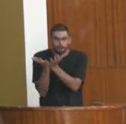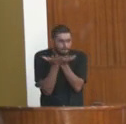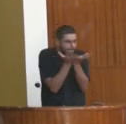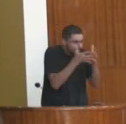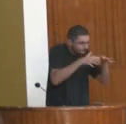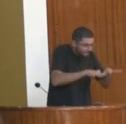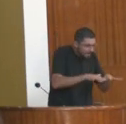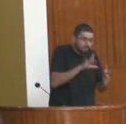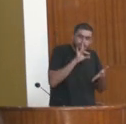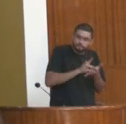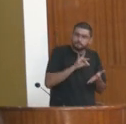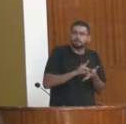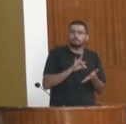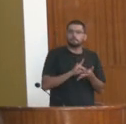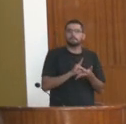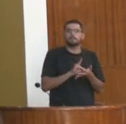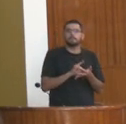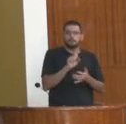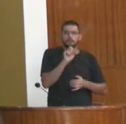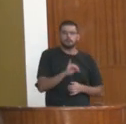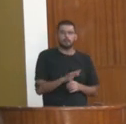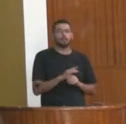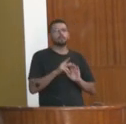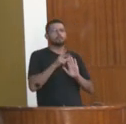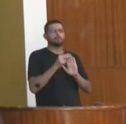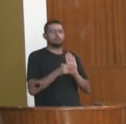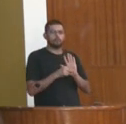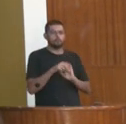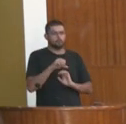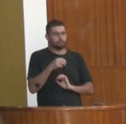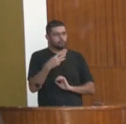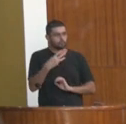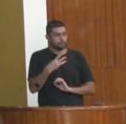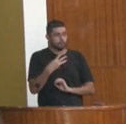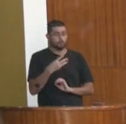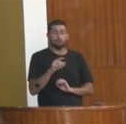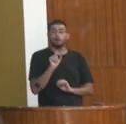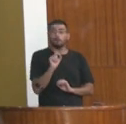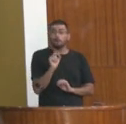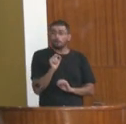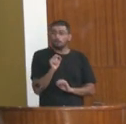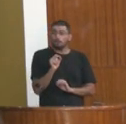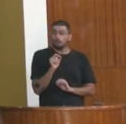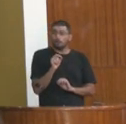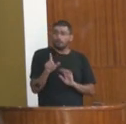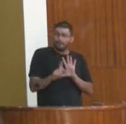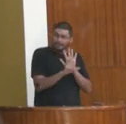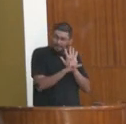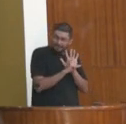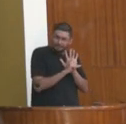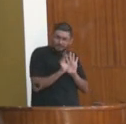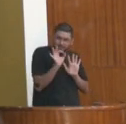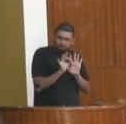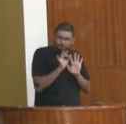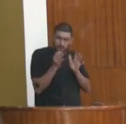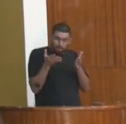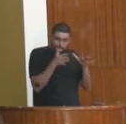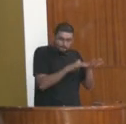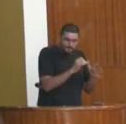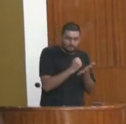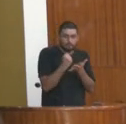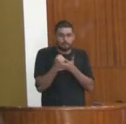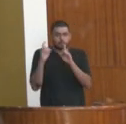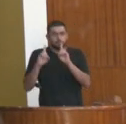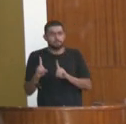temos a Lei 8.213 no seu artigo 93, que, na verdade... Não é nenhuma lei de cotas, essa lei é uma lei